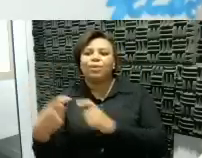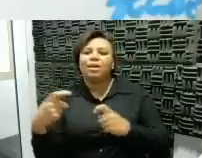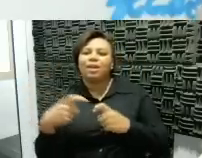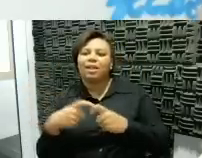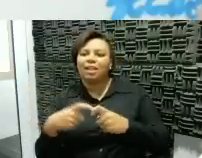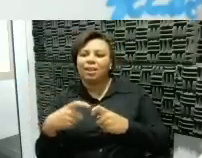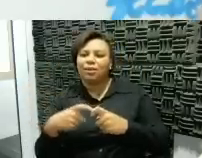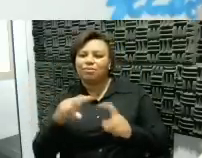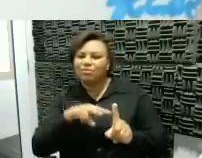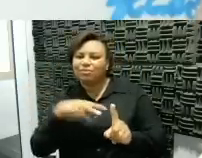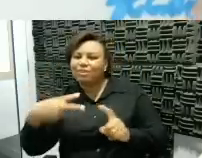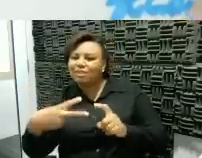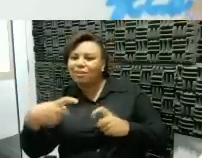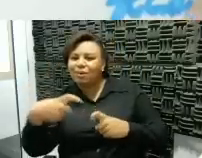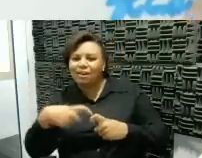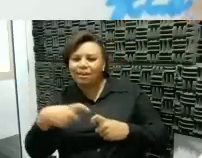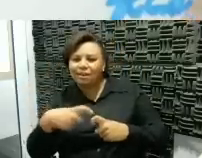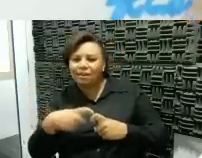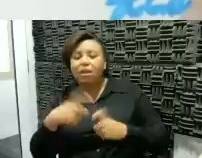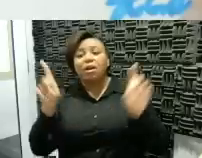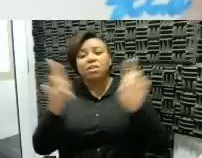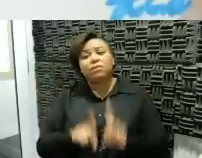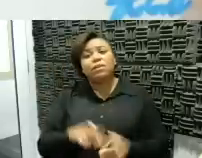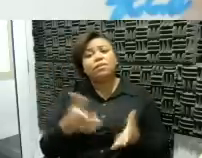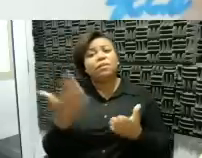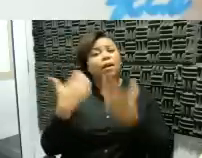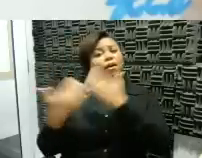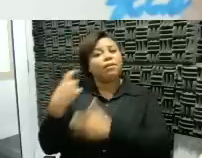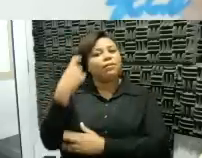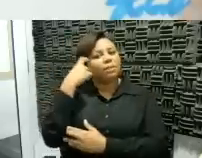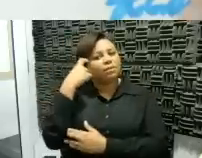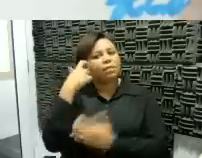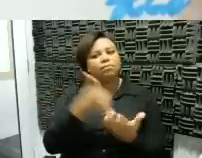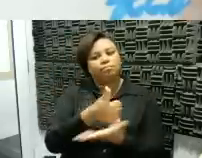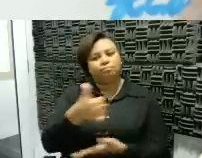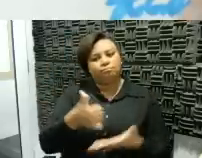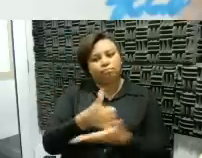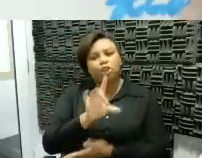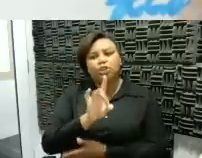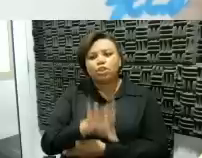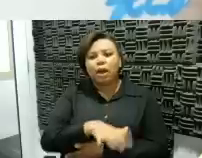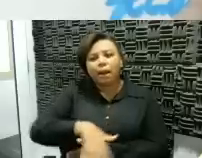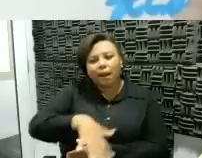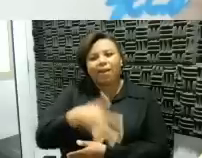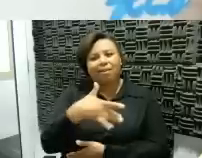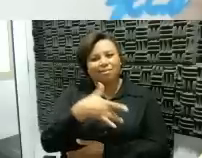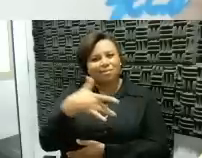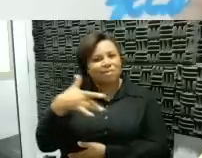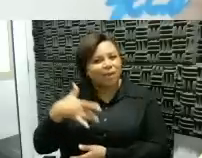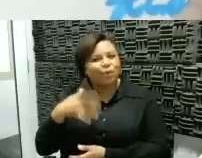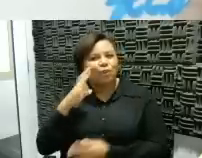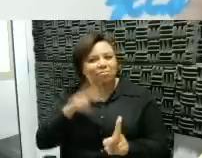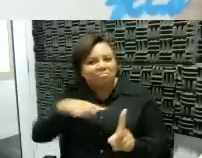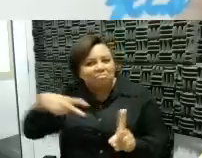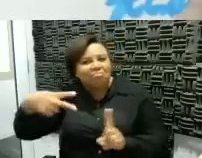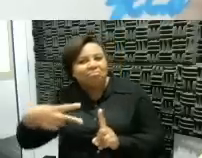deficiência até então era pensada eh basicamente na área da saúde e era vista como uma questão